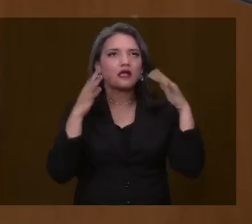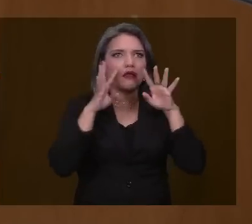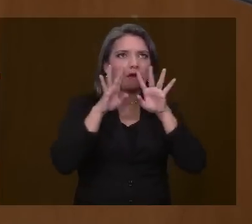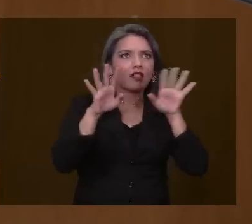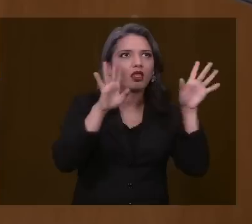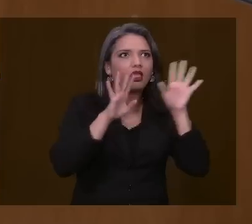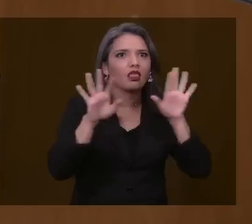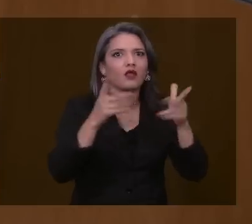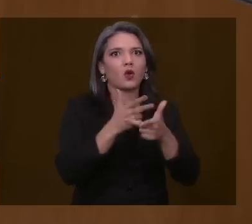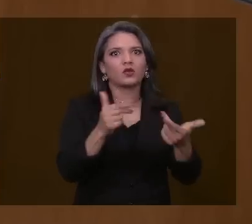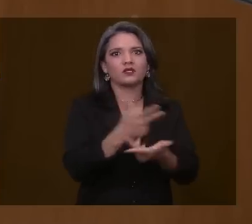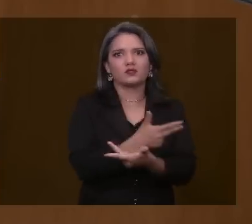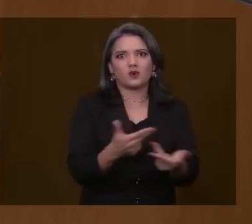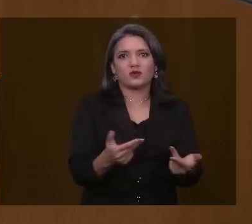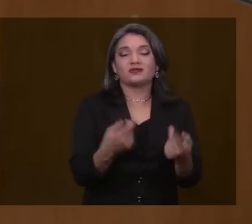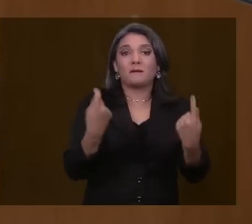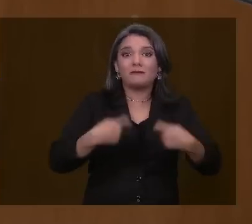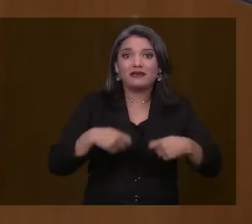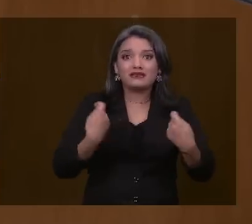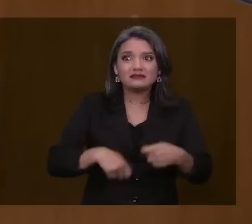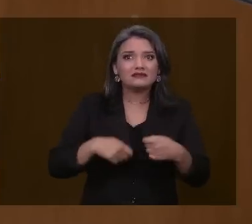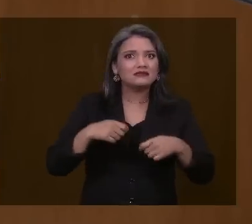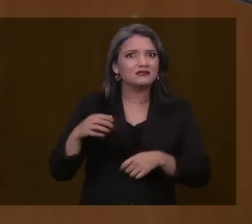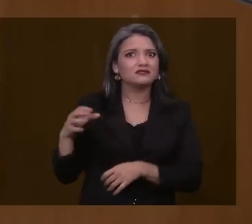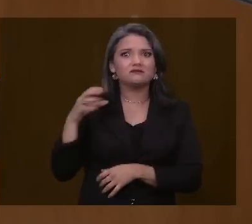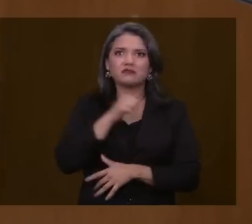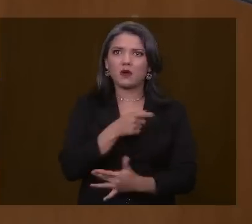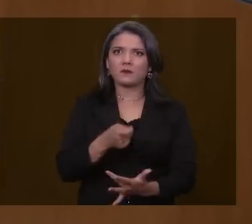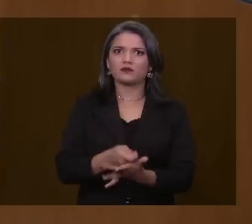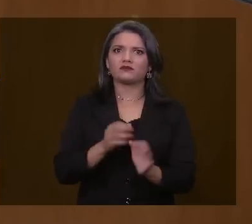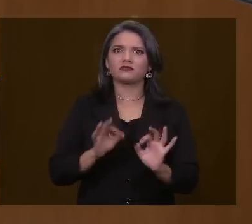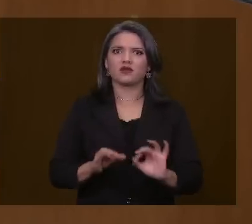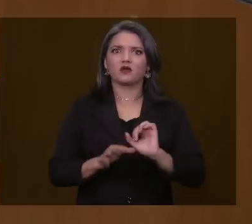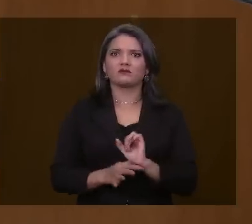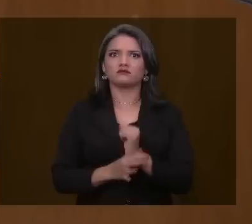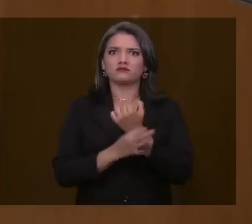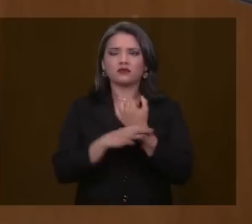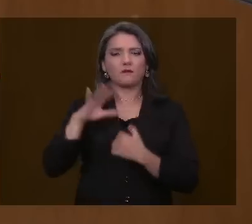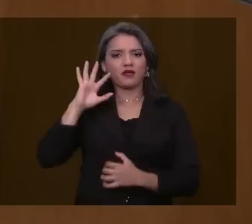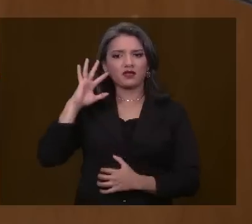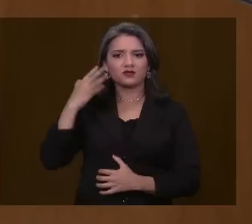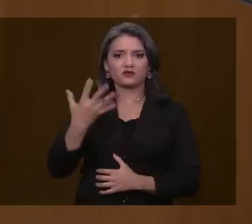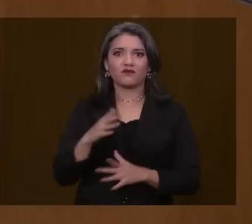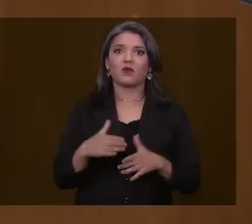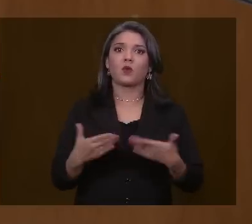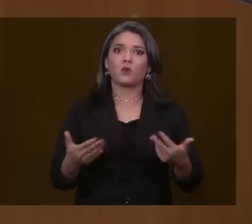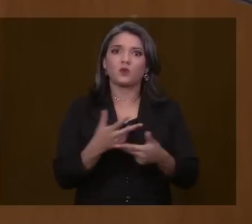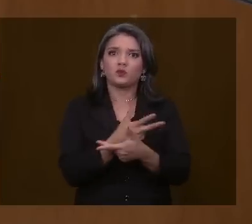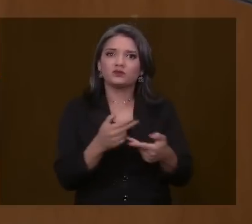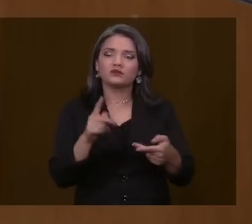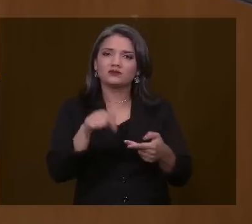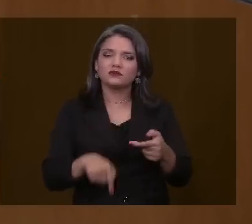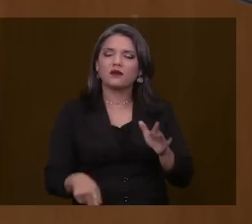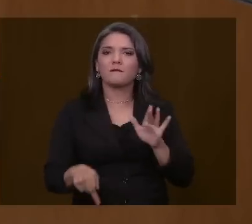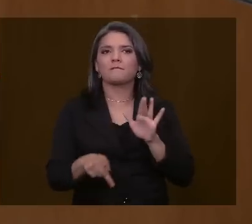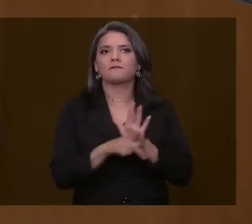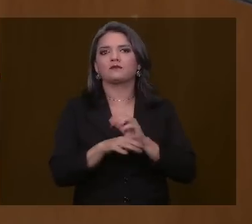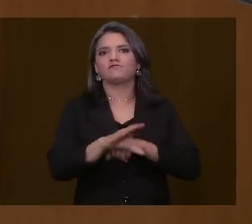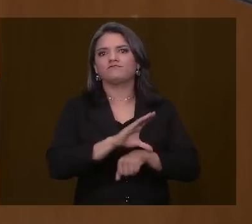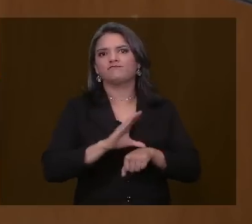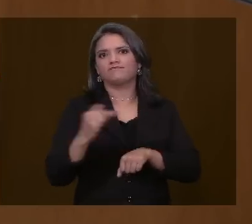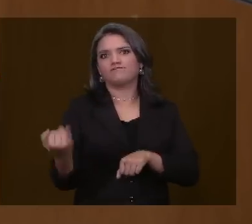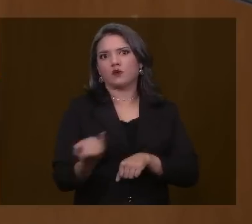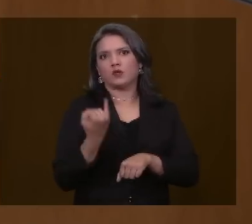ser resolutos e enérgicos quando a situação envolve bem constitucional de elevado